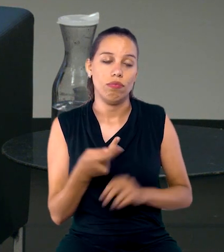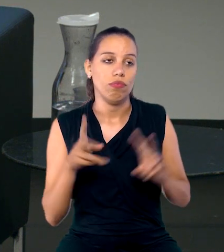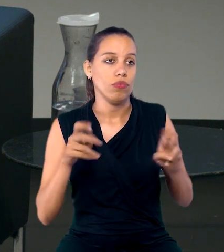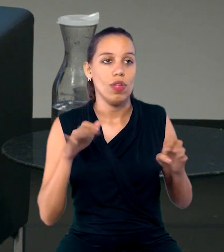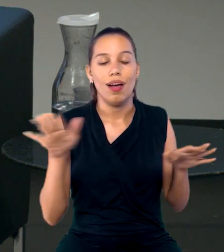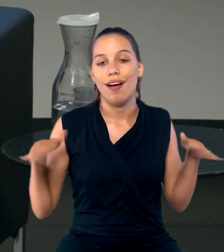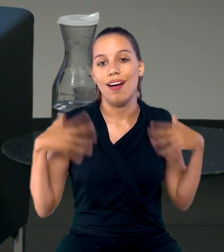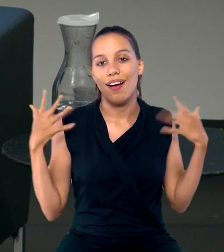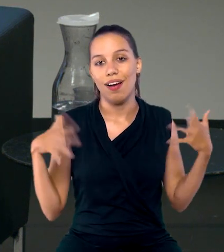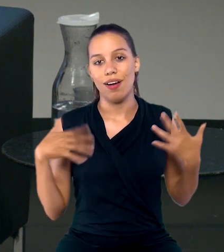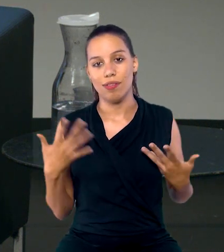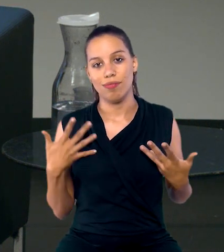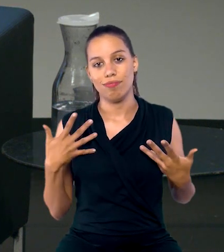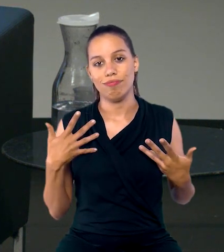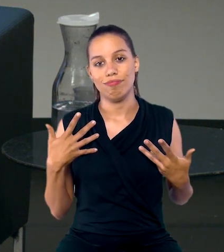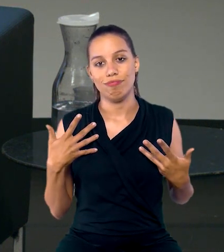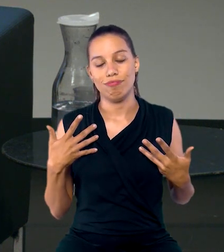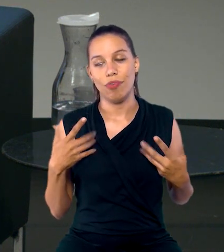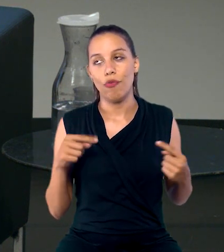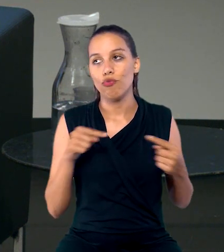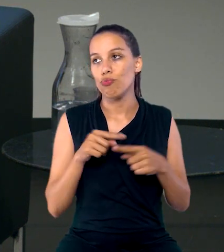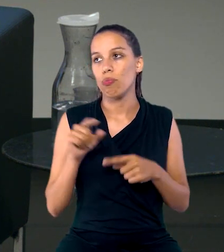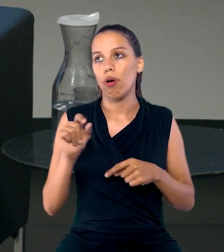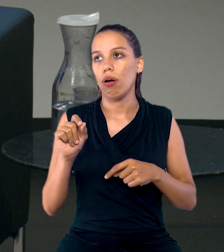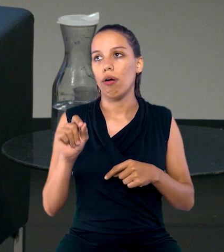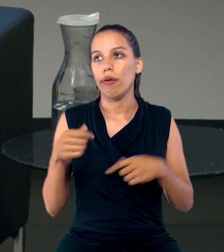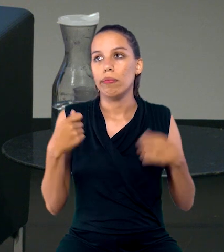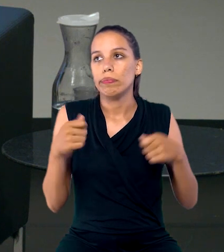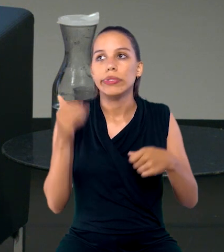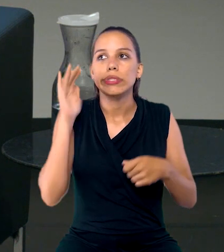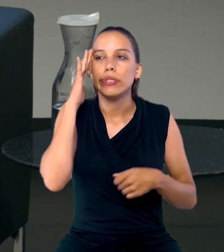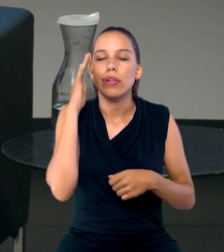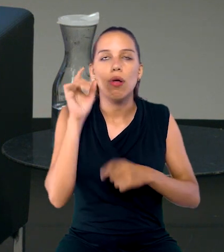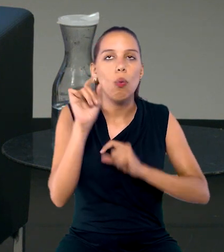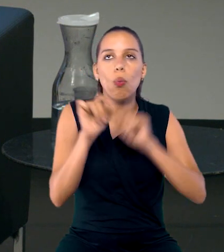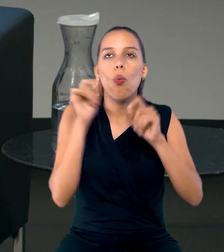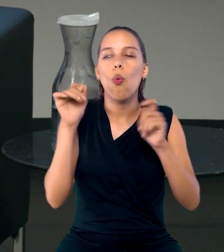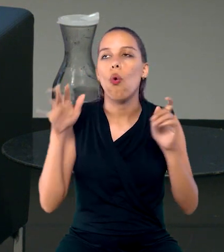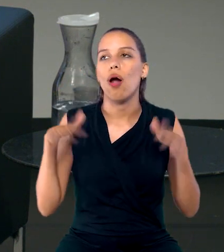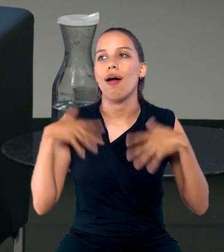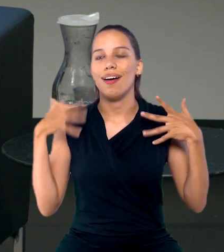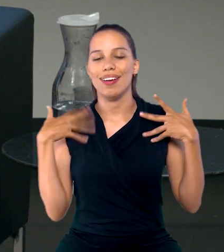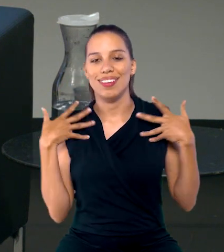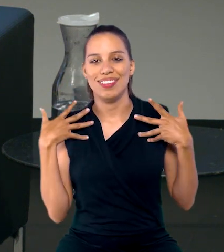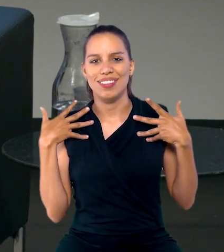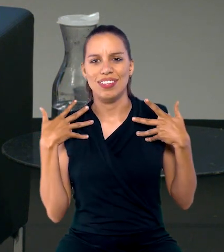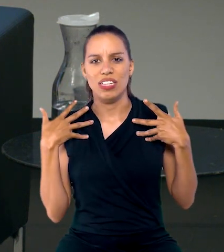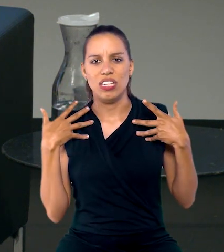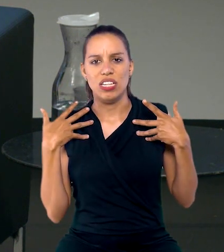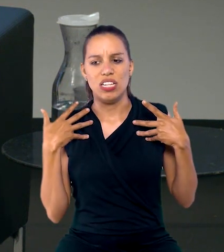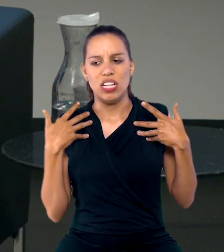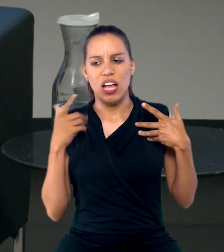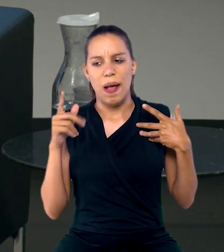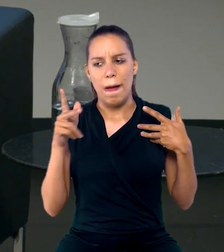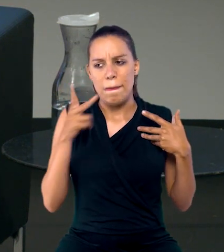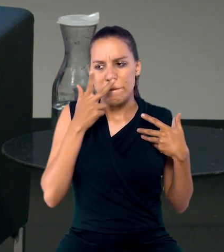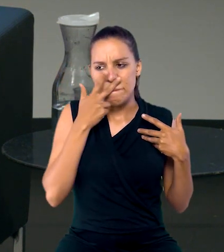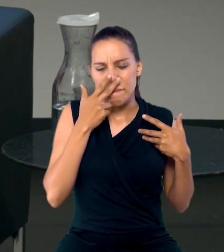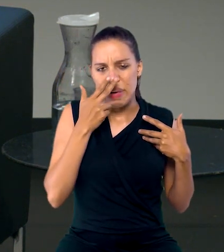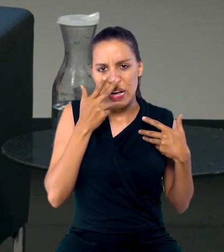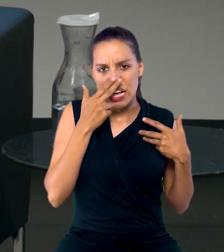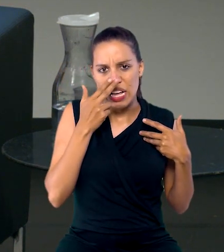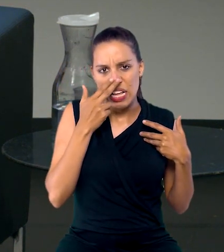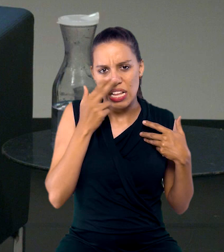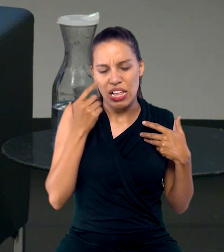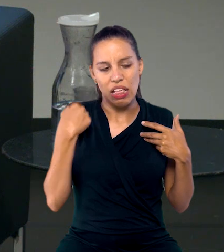na questão da alegria, talvez o entendimento do que é alegria não tem nada a ver com assim. Se parece em